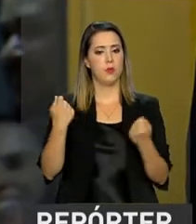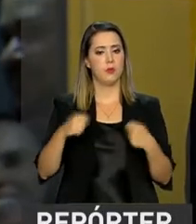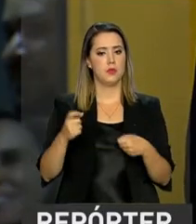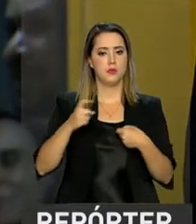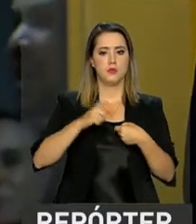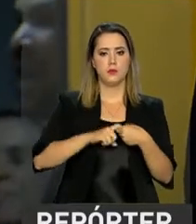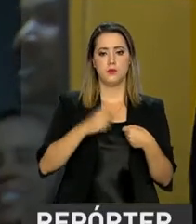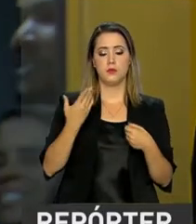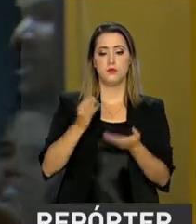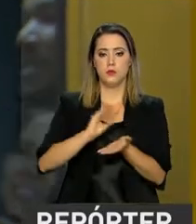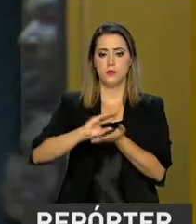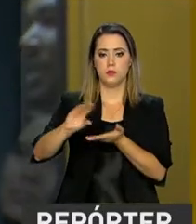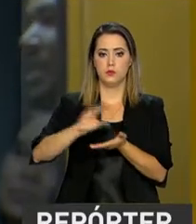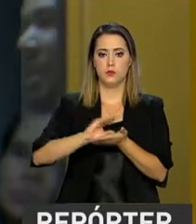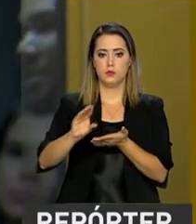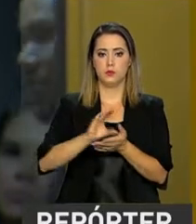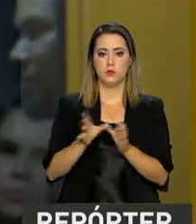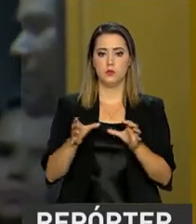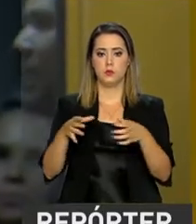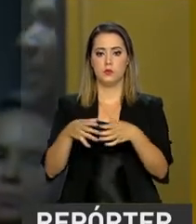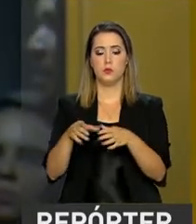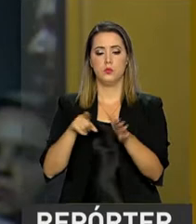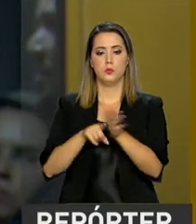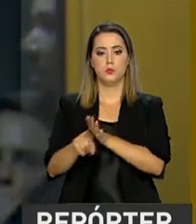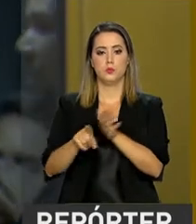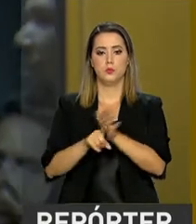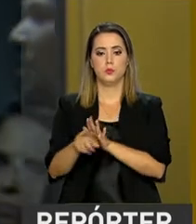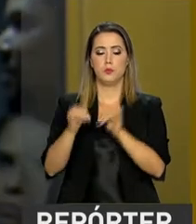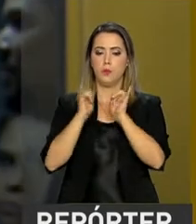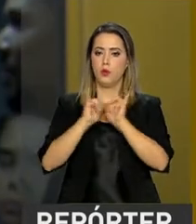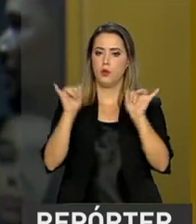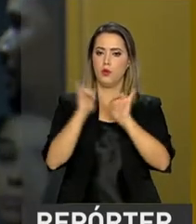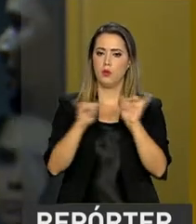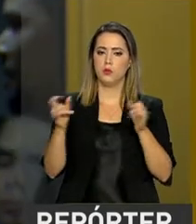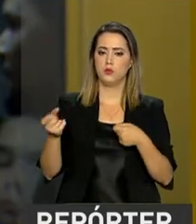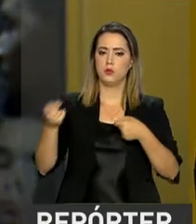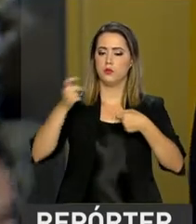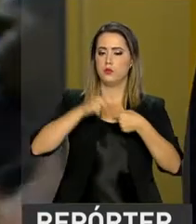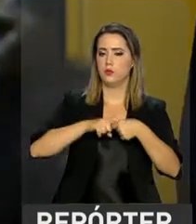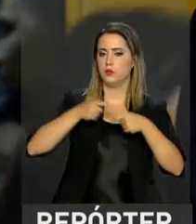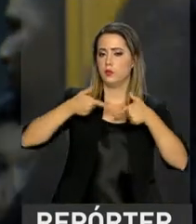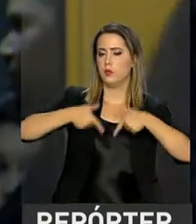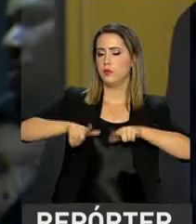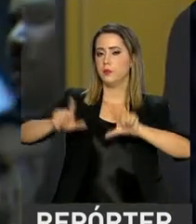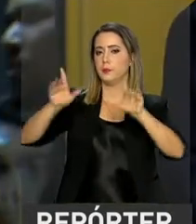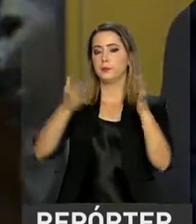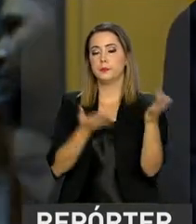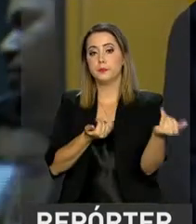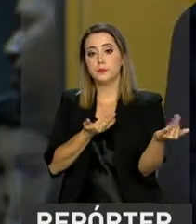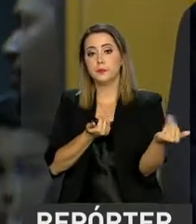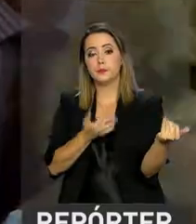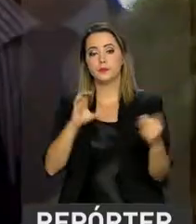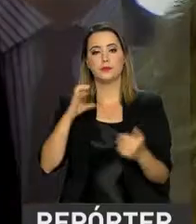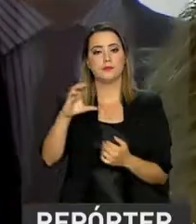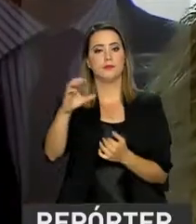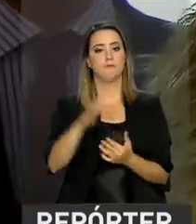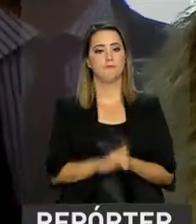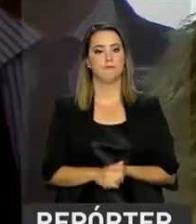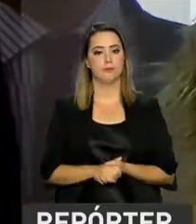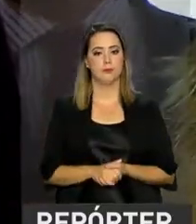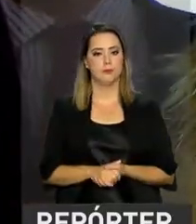a capacidade de investimentos no setor e anunciou a retomada do Prêmio Jovem Cientista. É